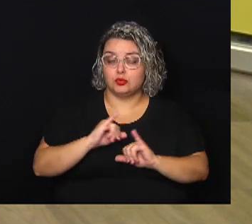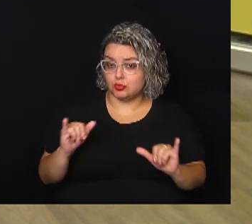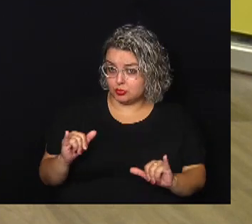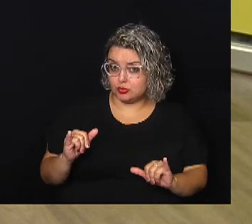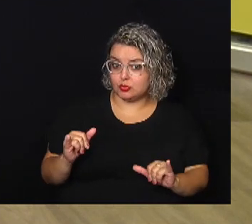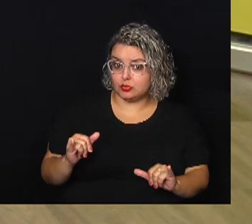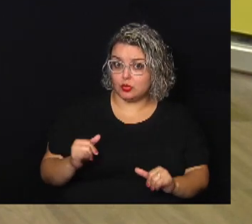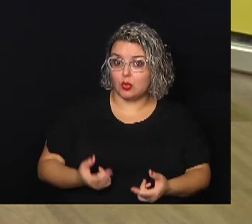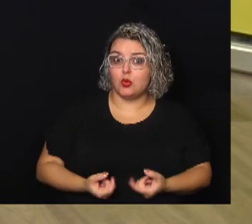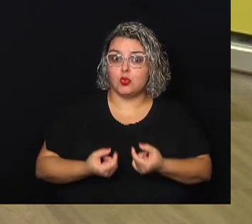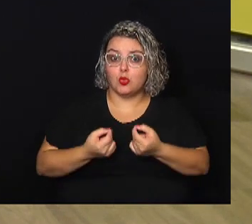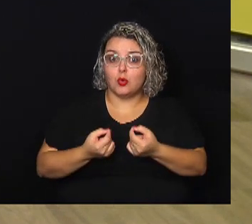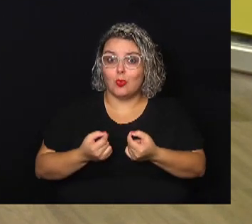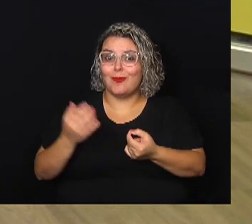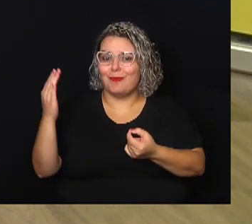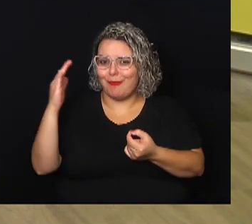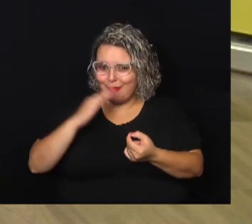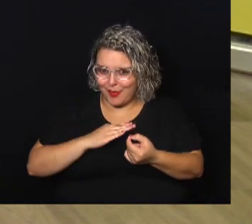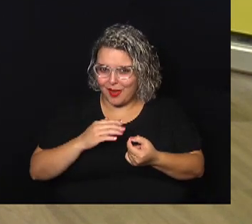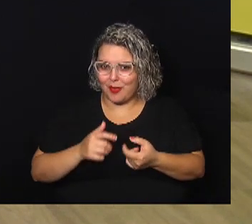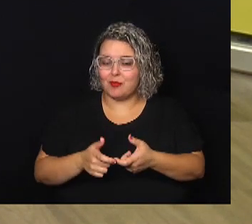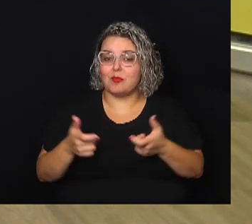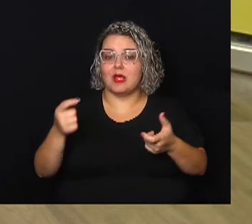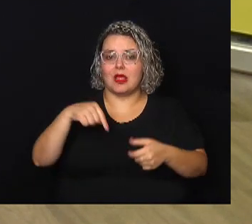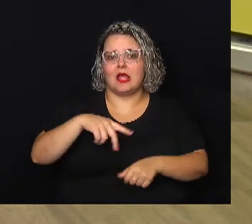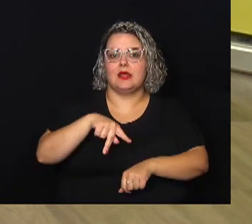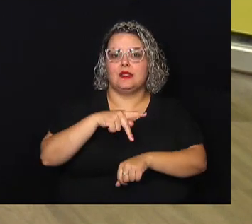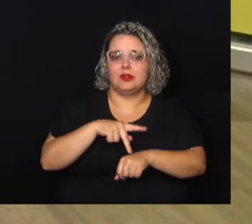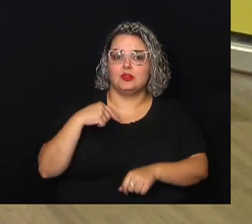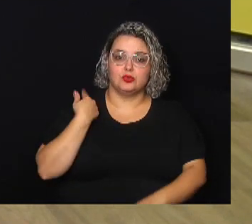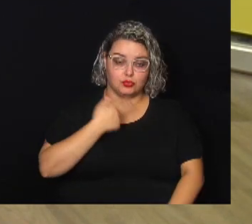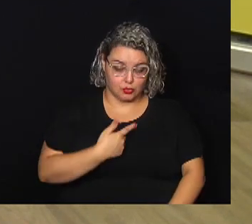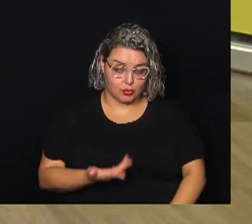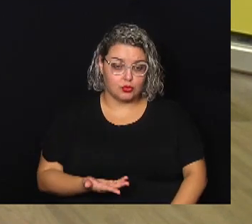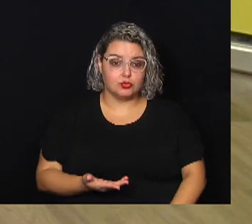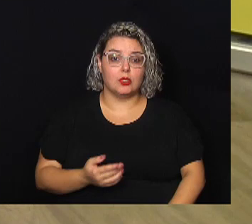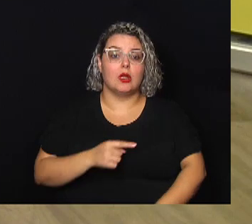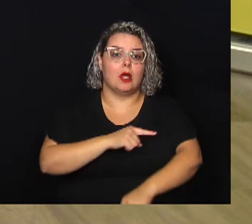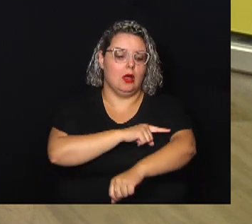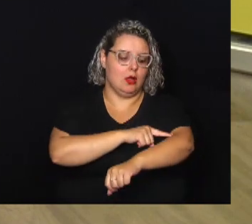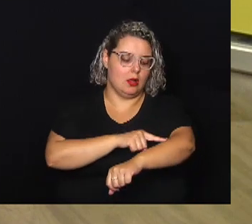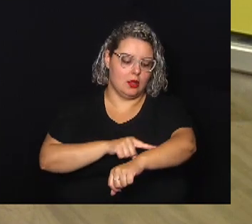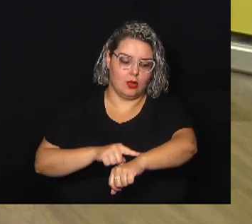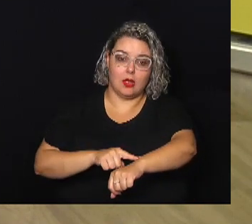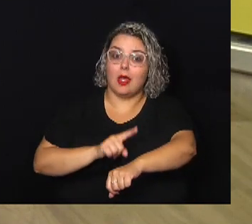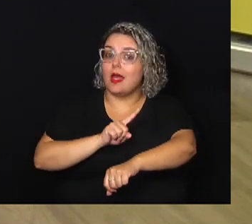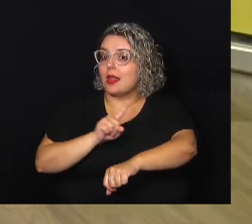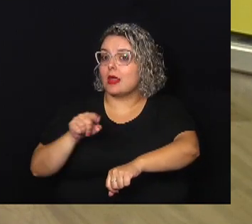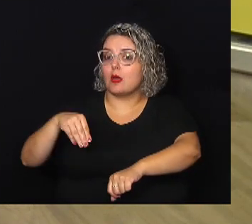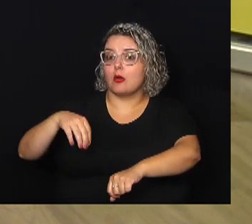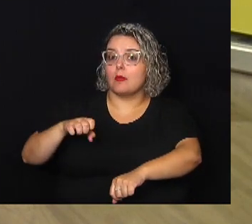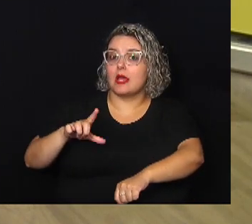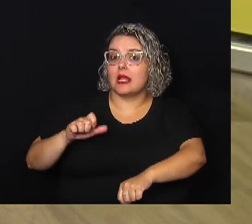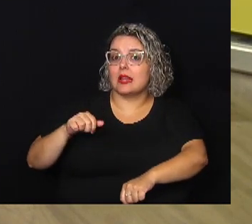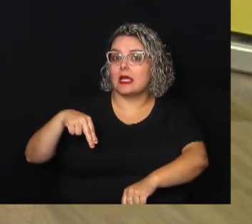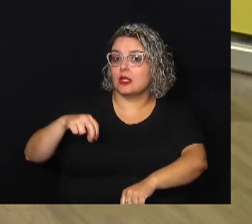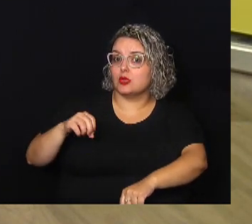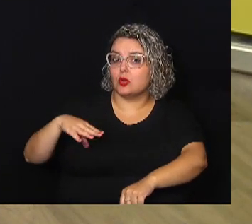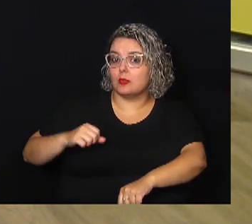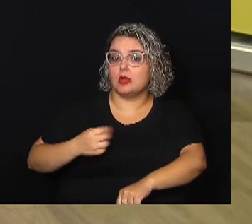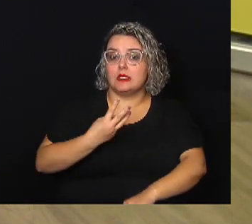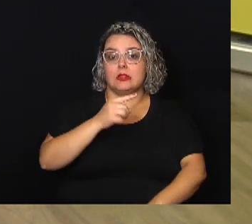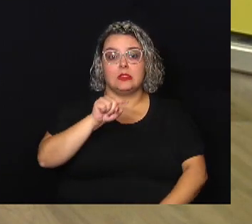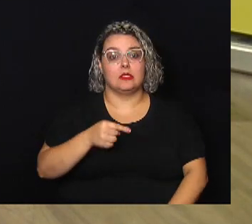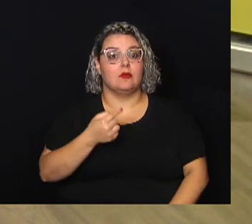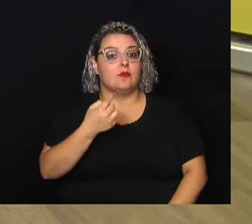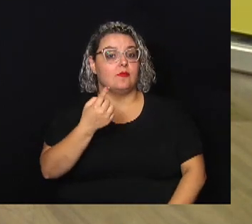tumor maligno mais incidente aqui no nosso país é o de pele não melanoma, né, com